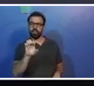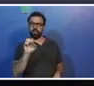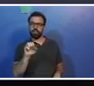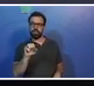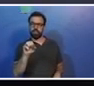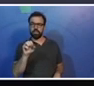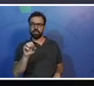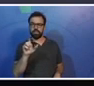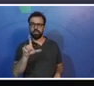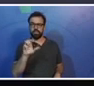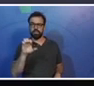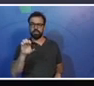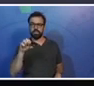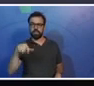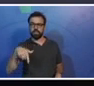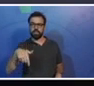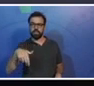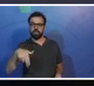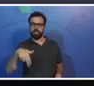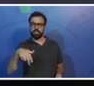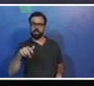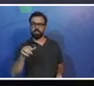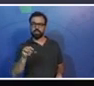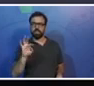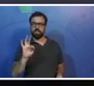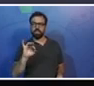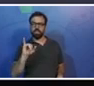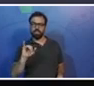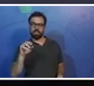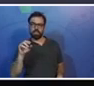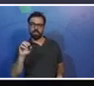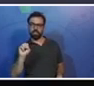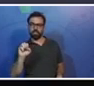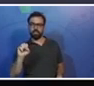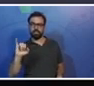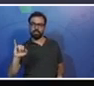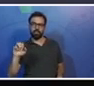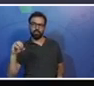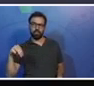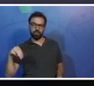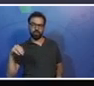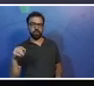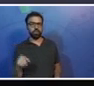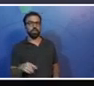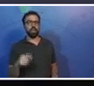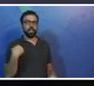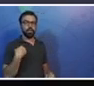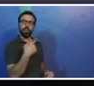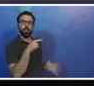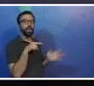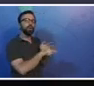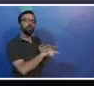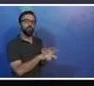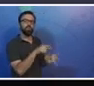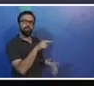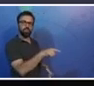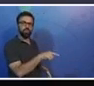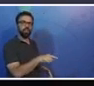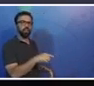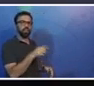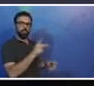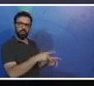Gargalhando, o magistrado perguntou: por acaso esse advogado foi seu aluno na faculdade? Foi sim,